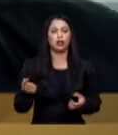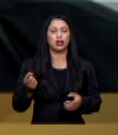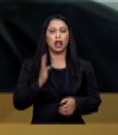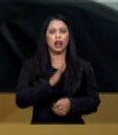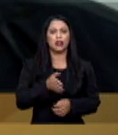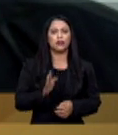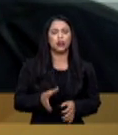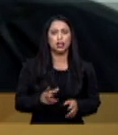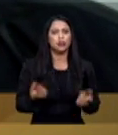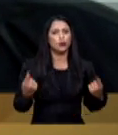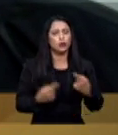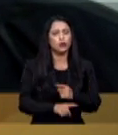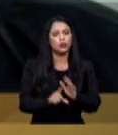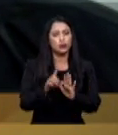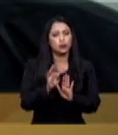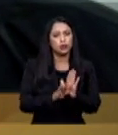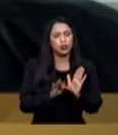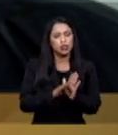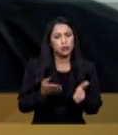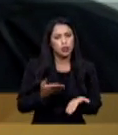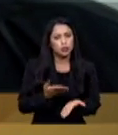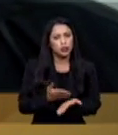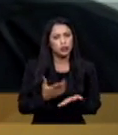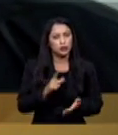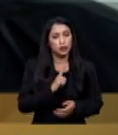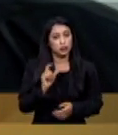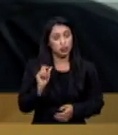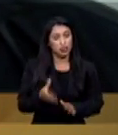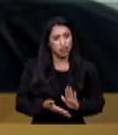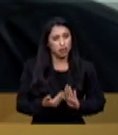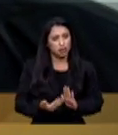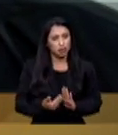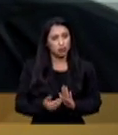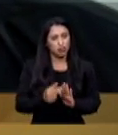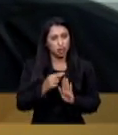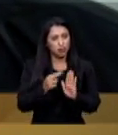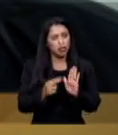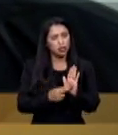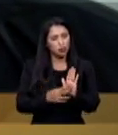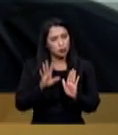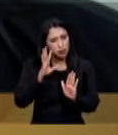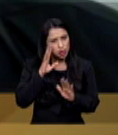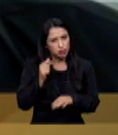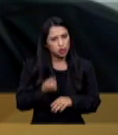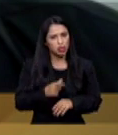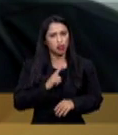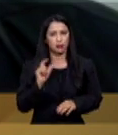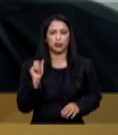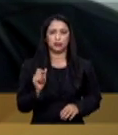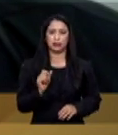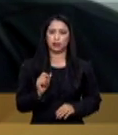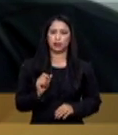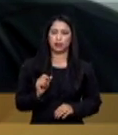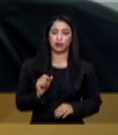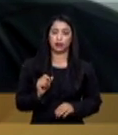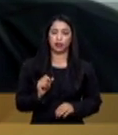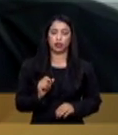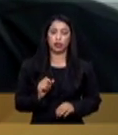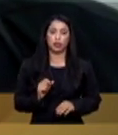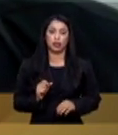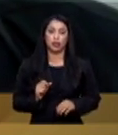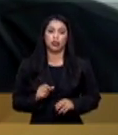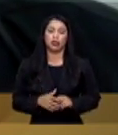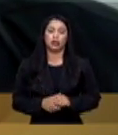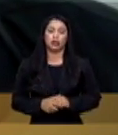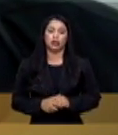que for contrário ao novo texto aprovado não é suficiente para efetivamente retirar a vigência da norma impugnada. No mínimo, resta duvidosa e passiva a controvérsia revogação.